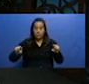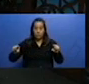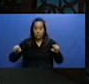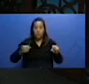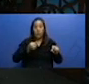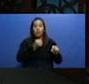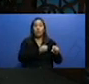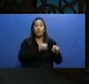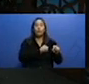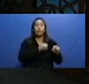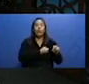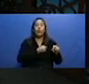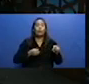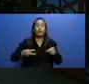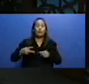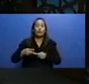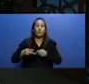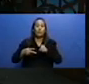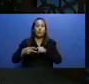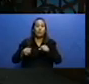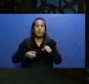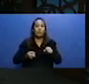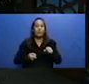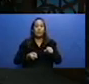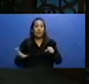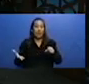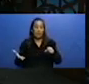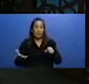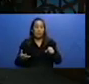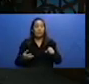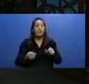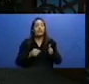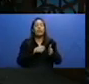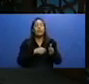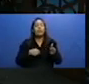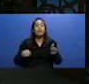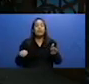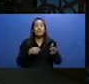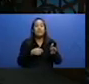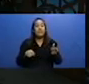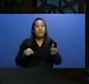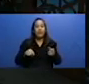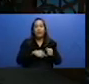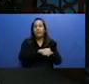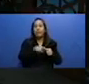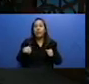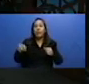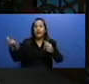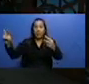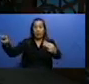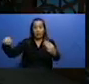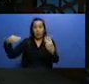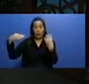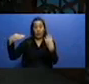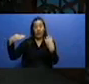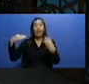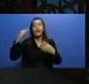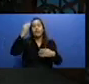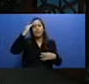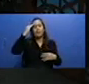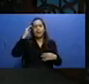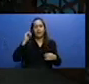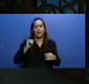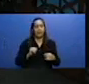os pontos dos dados. Sempre tem que estar escrito para a pessoa poder entender do que se trata o